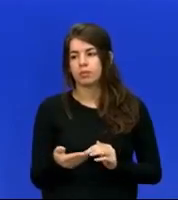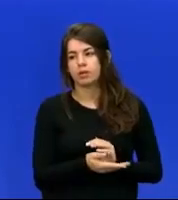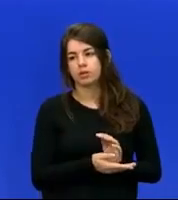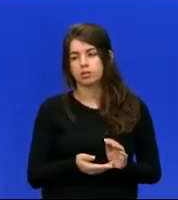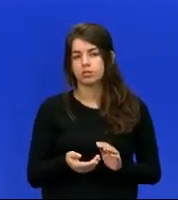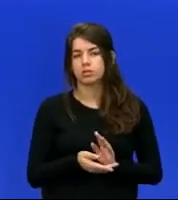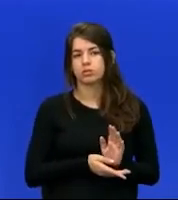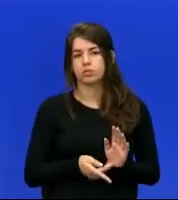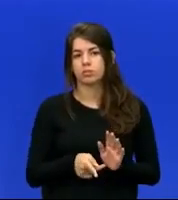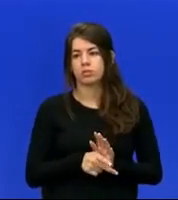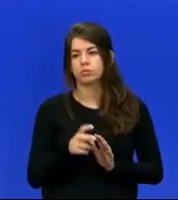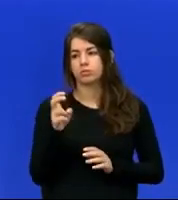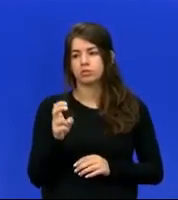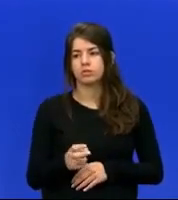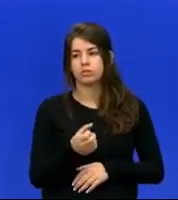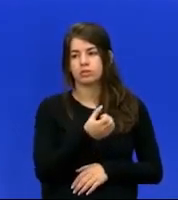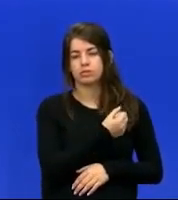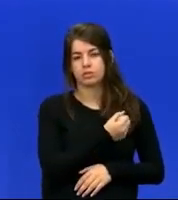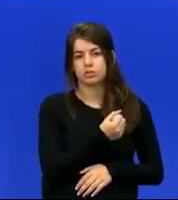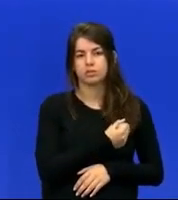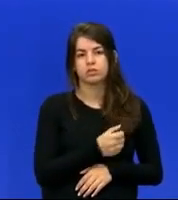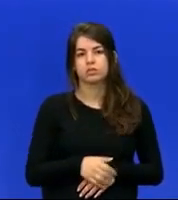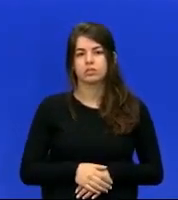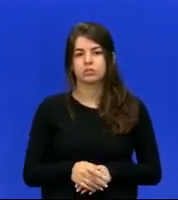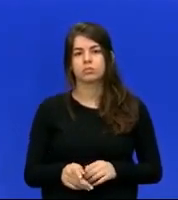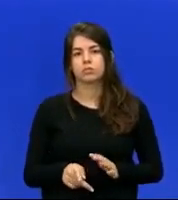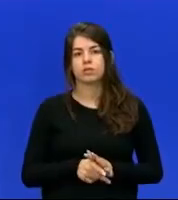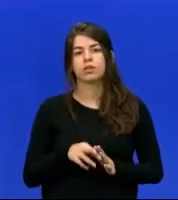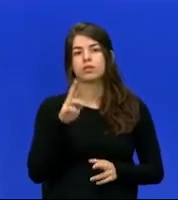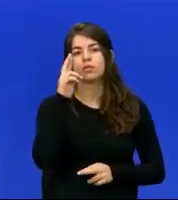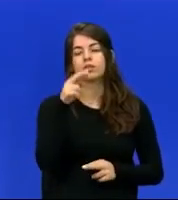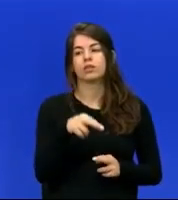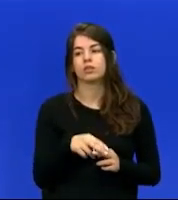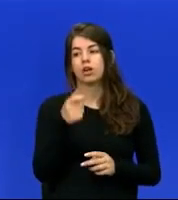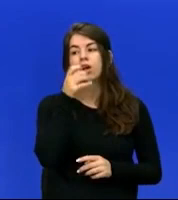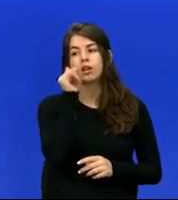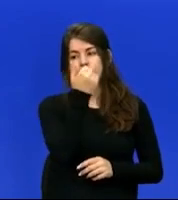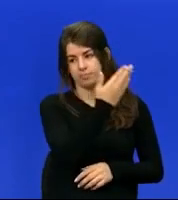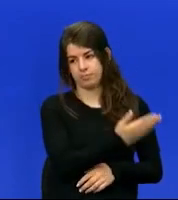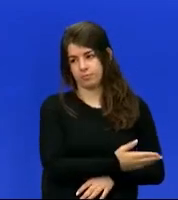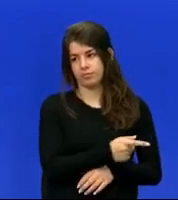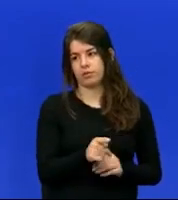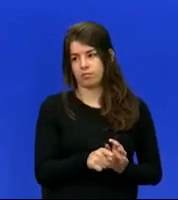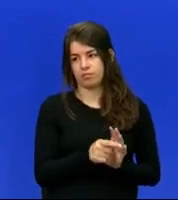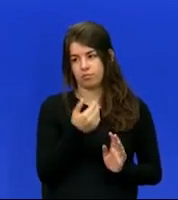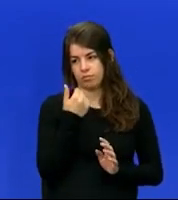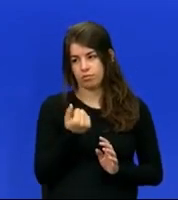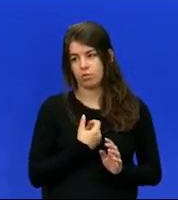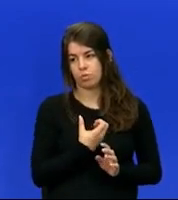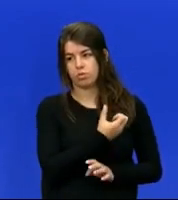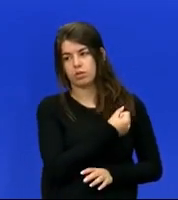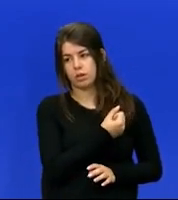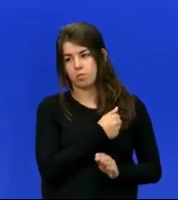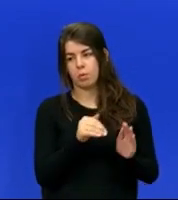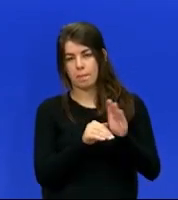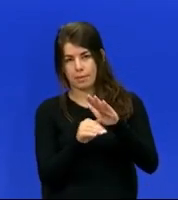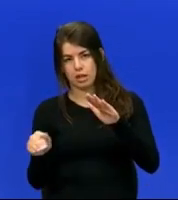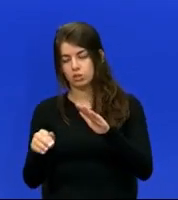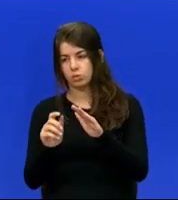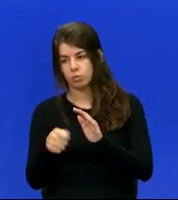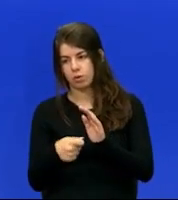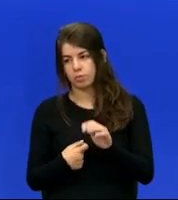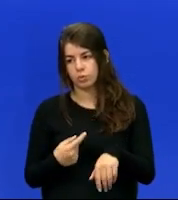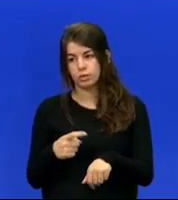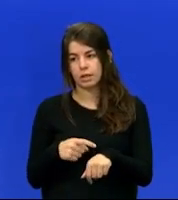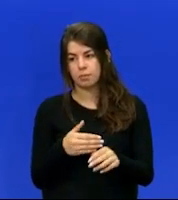aqui é o valor de x, não é? Que no caso refere-se a no caso, a quantidade, a média de duração